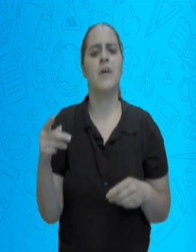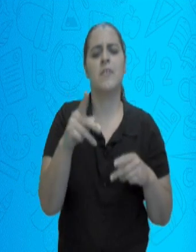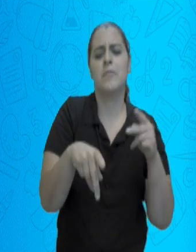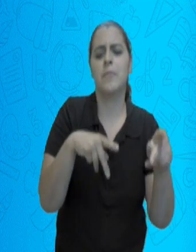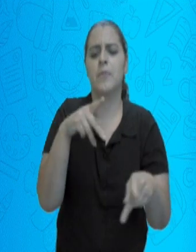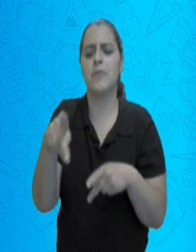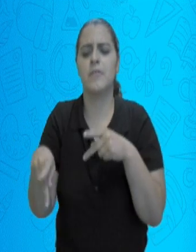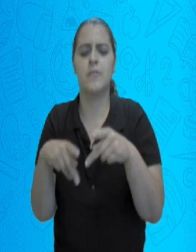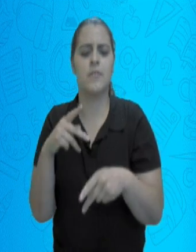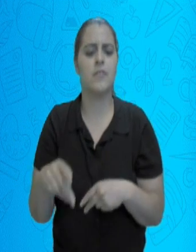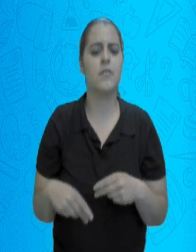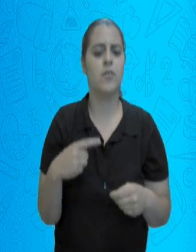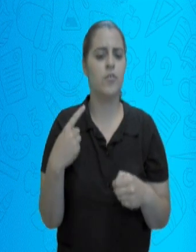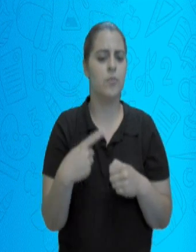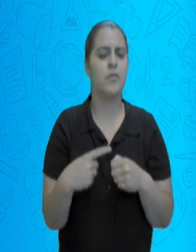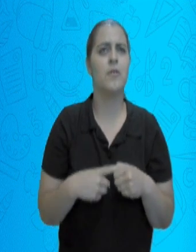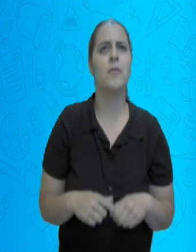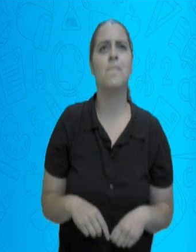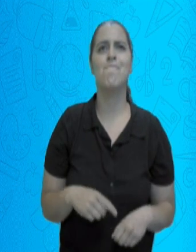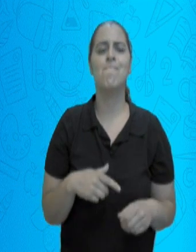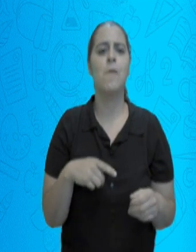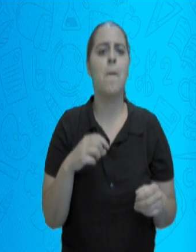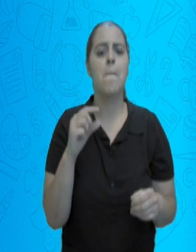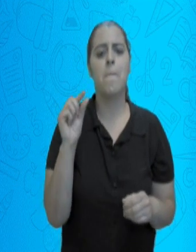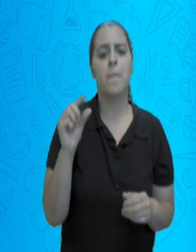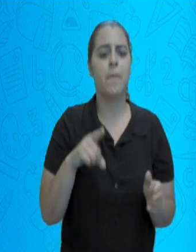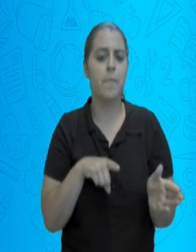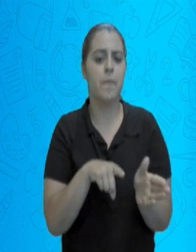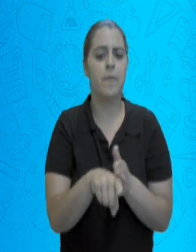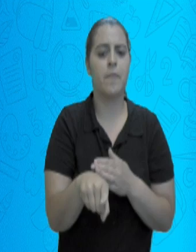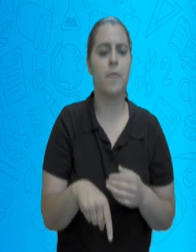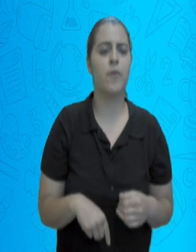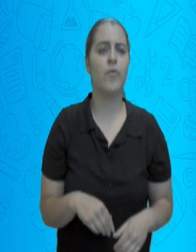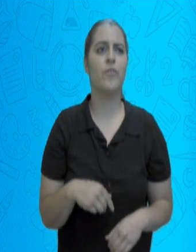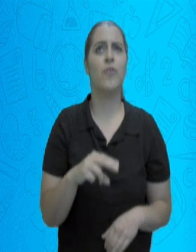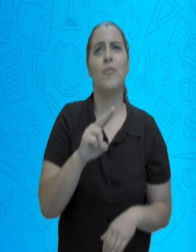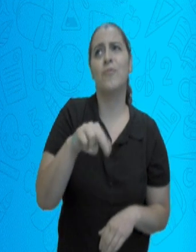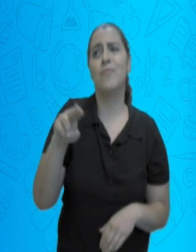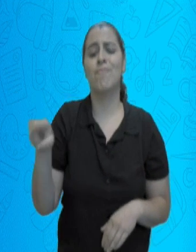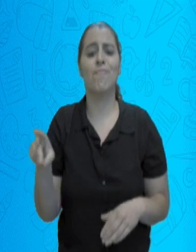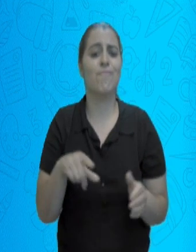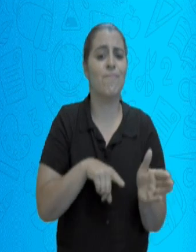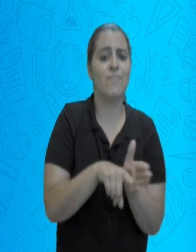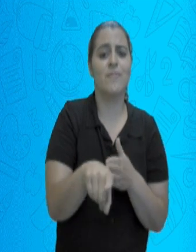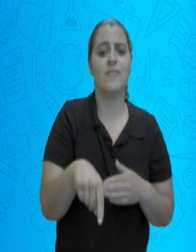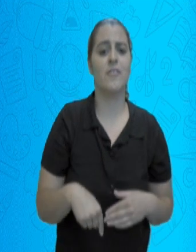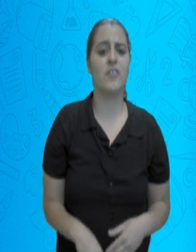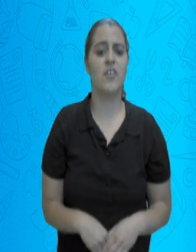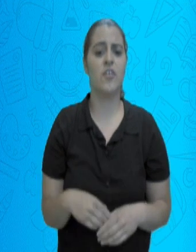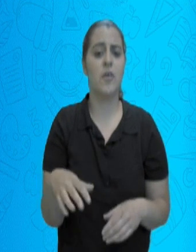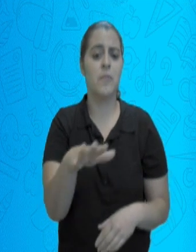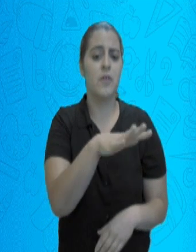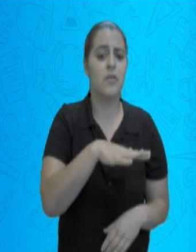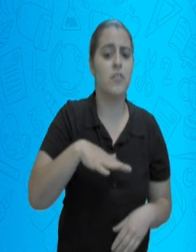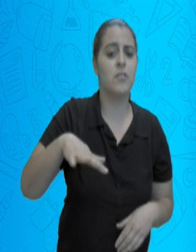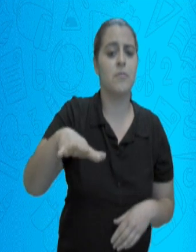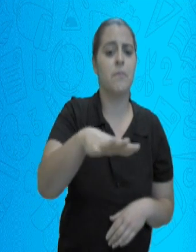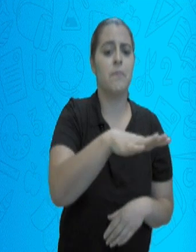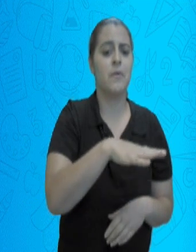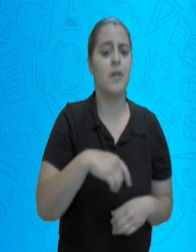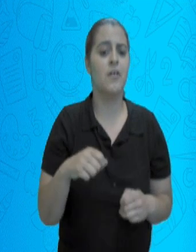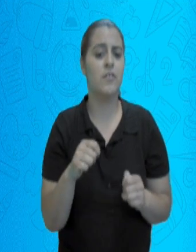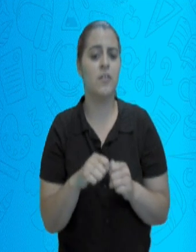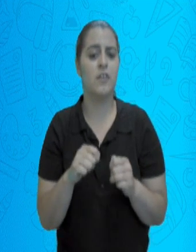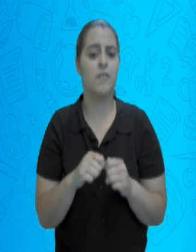uma cidade pouco se pergunta, olha lá, ou quase nunca, sobre os espaços que